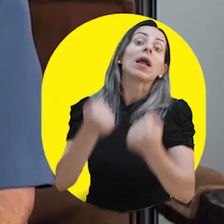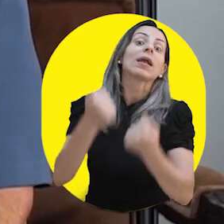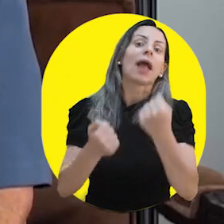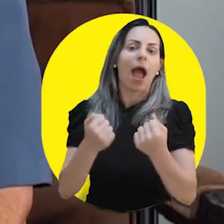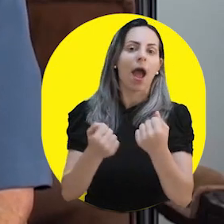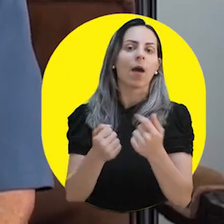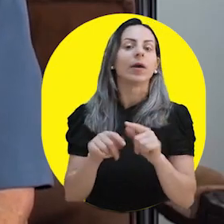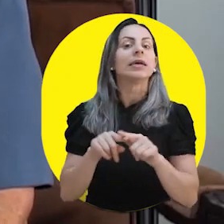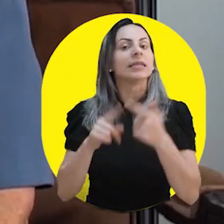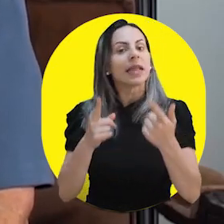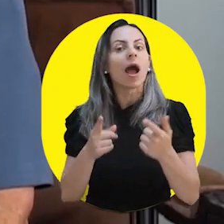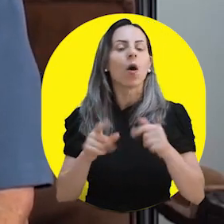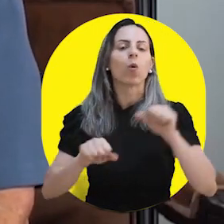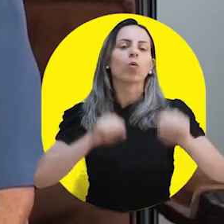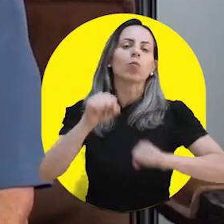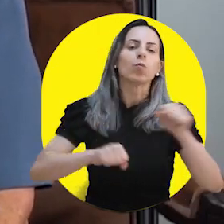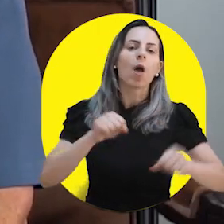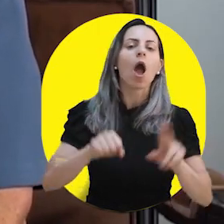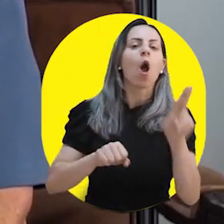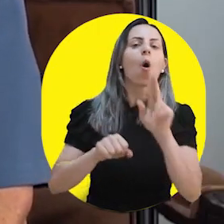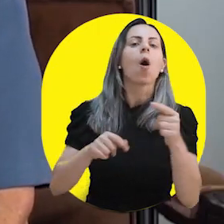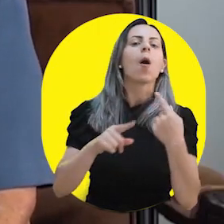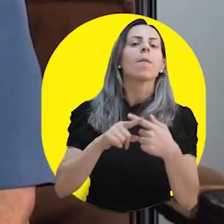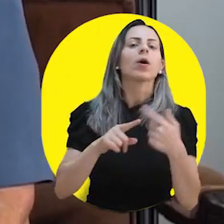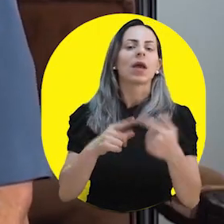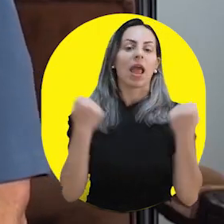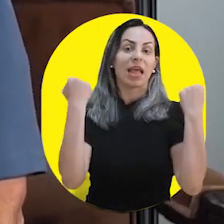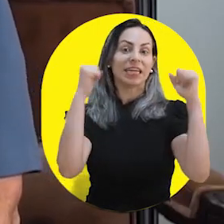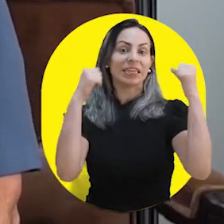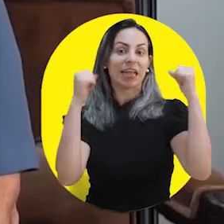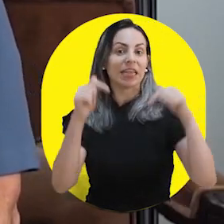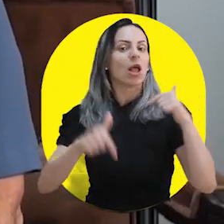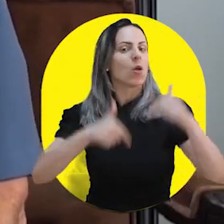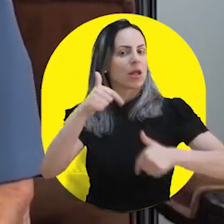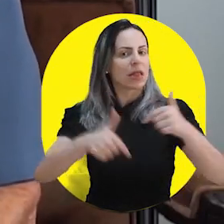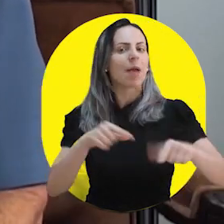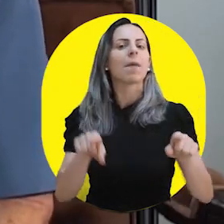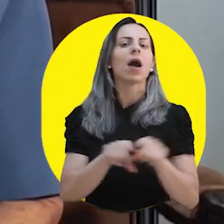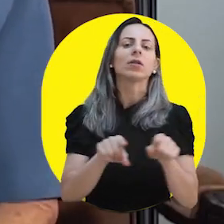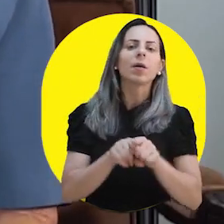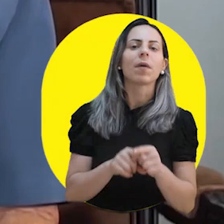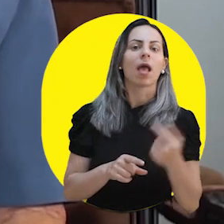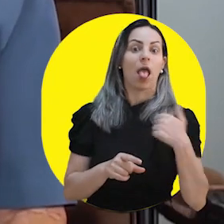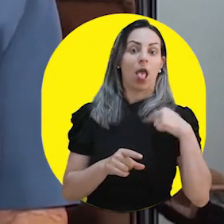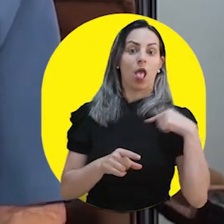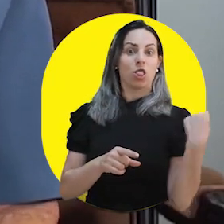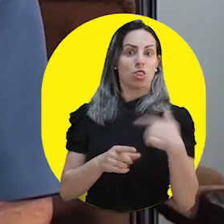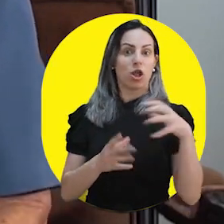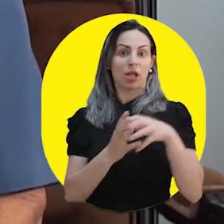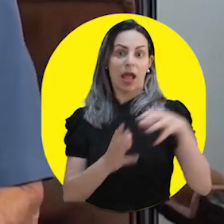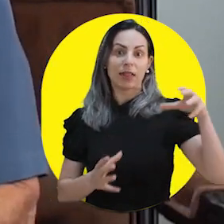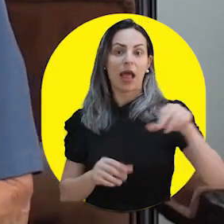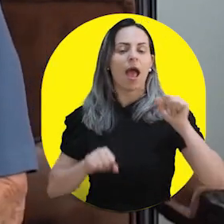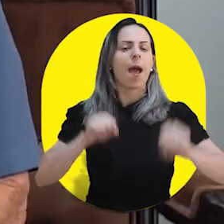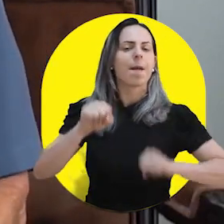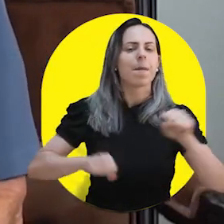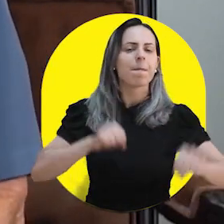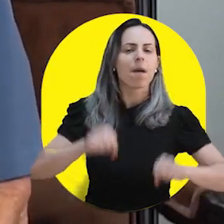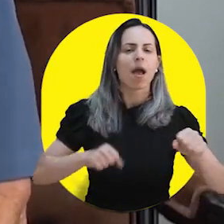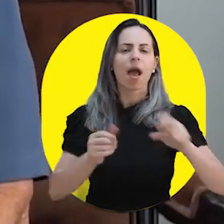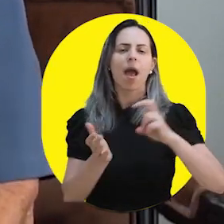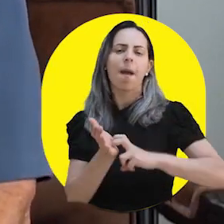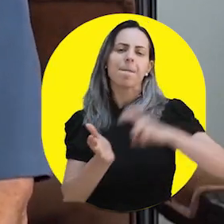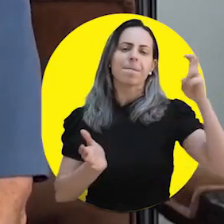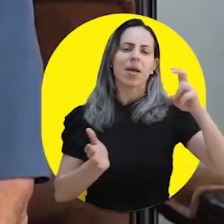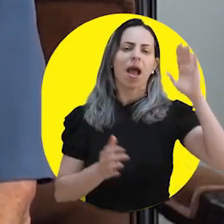muito importante, né? As pessoas utilizam, além do que fazer exercício, né? A gente, quando tem um pouquinho mais de idade, andar de bicicleta de manhã